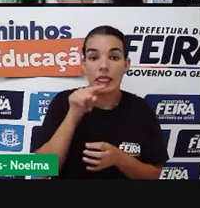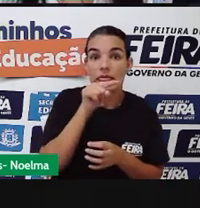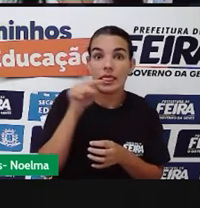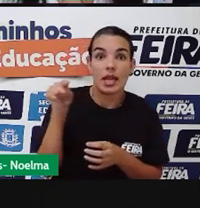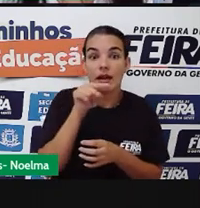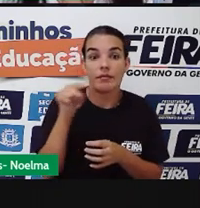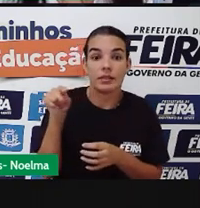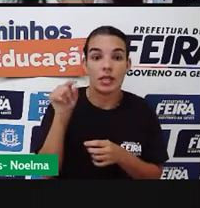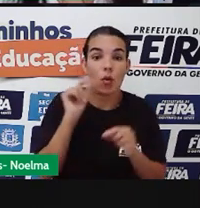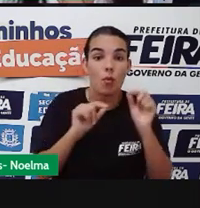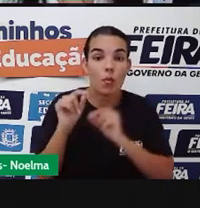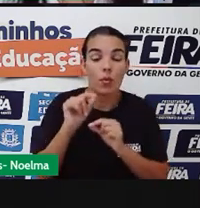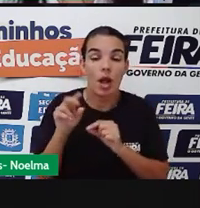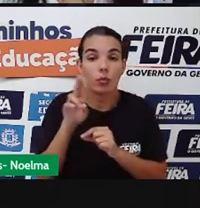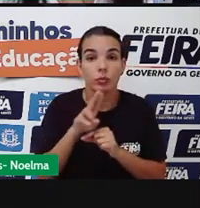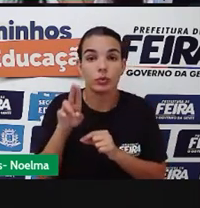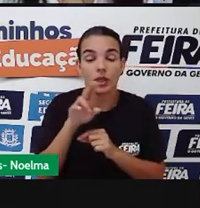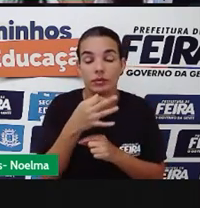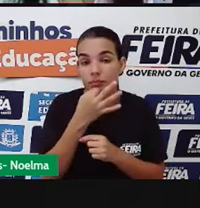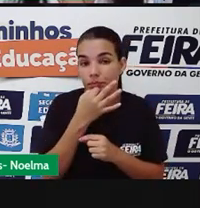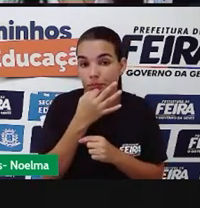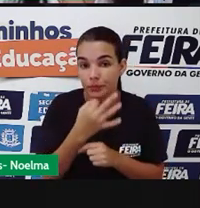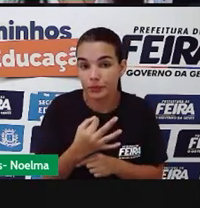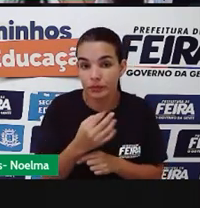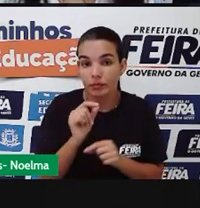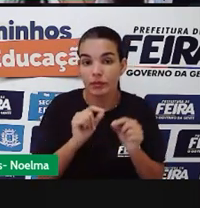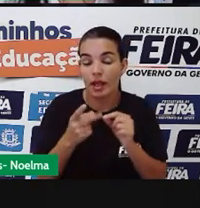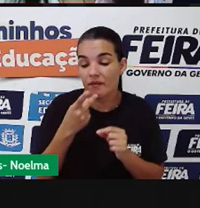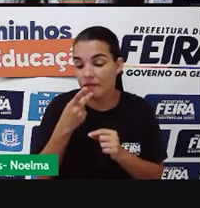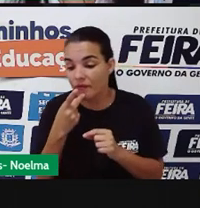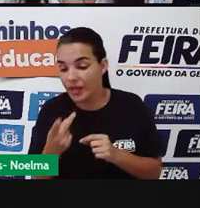Travessão, que é usado para indicar o início da fala